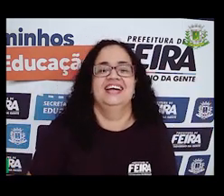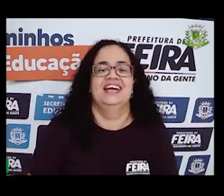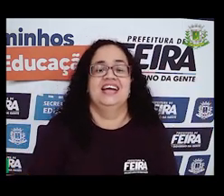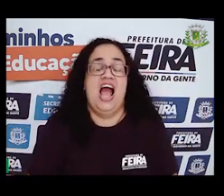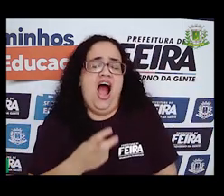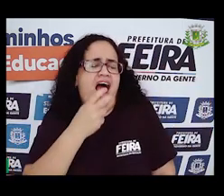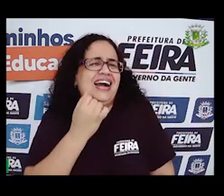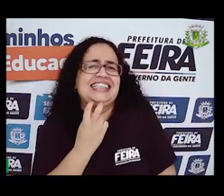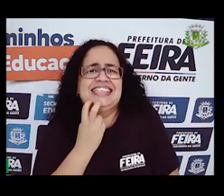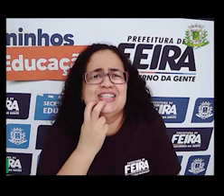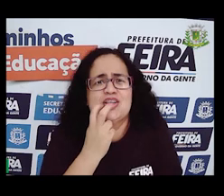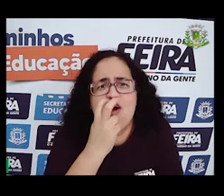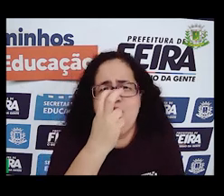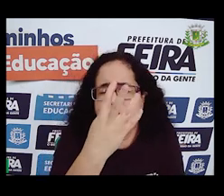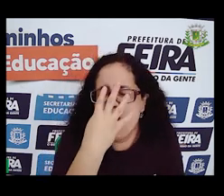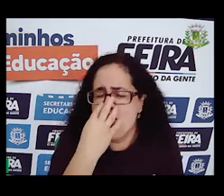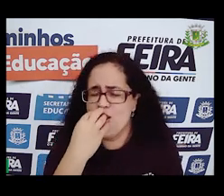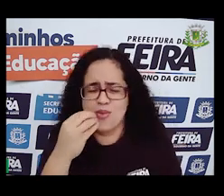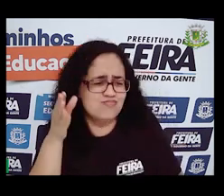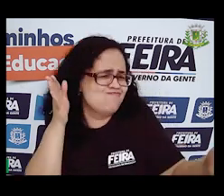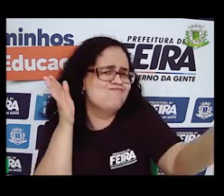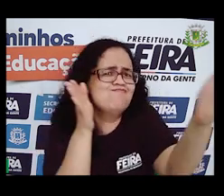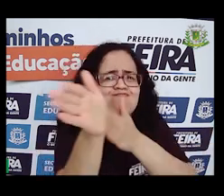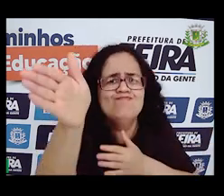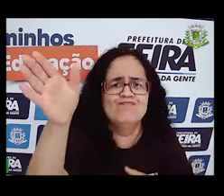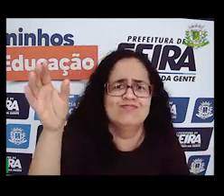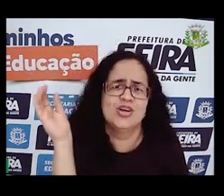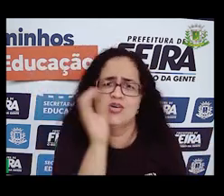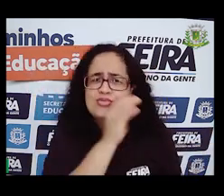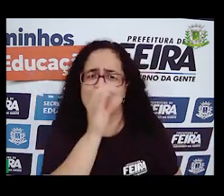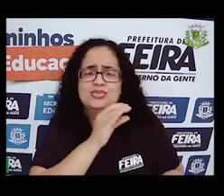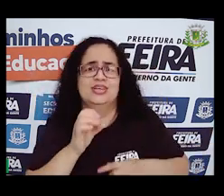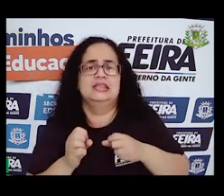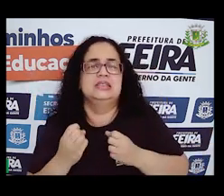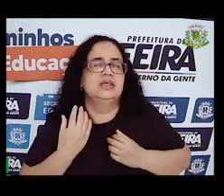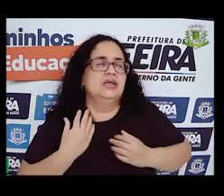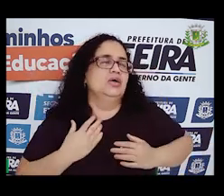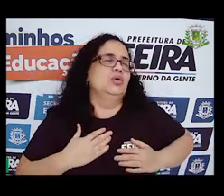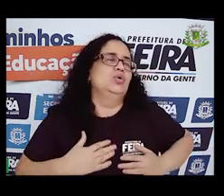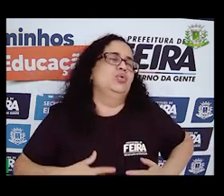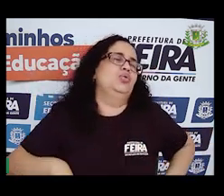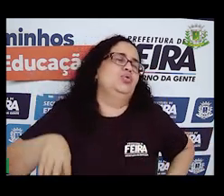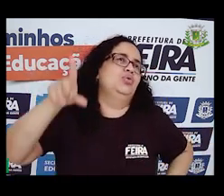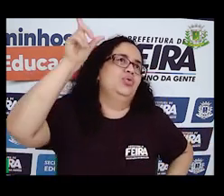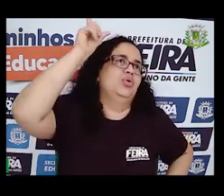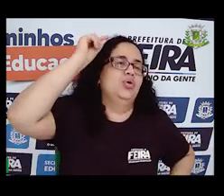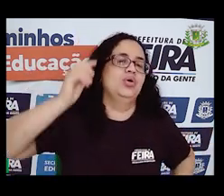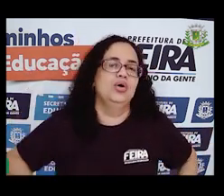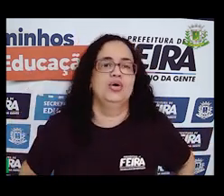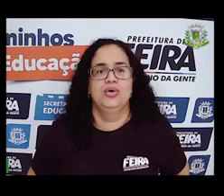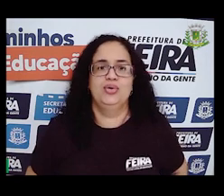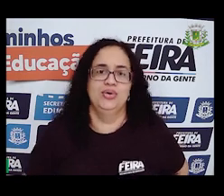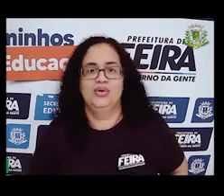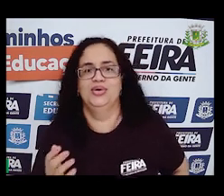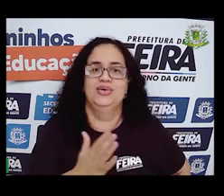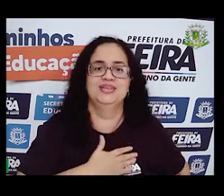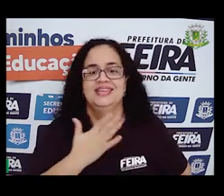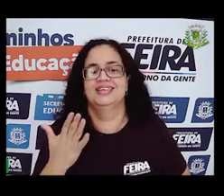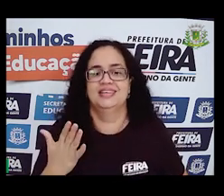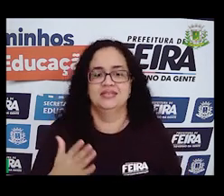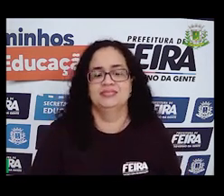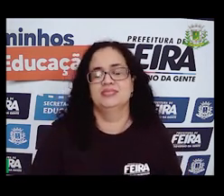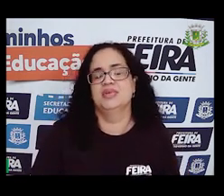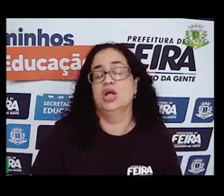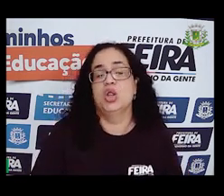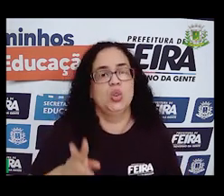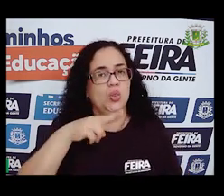Uai! Gritou o lobo, saindo correndo ao lado para aliviar as suas queimaduras e assustado.